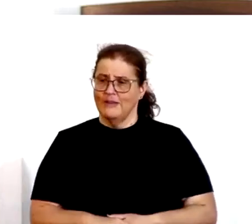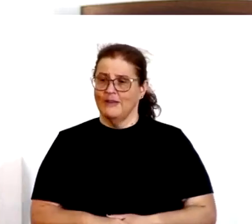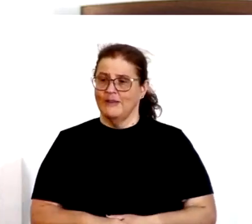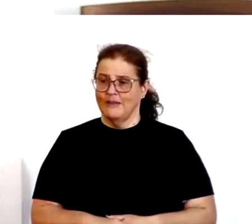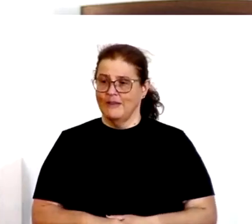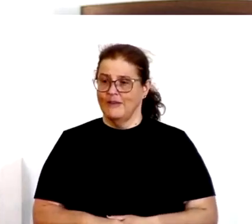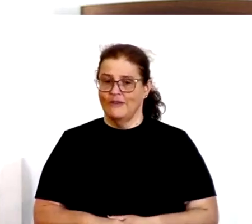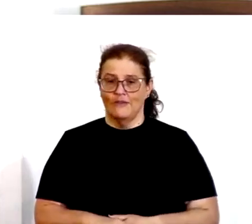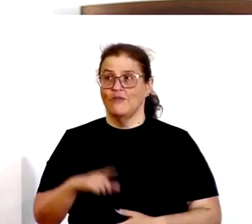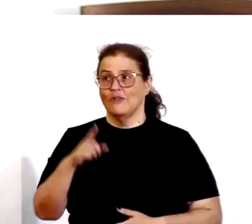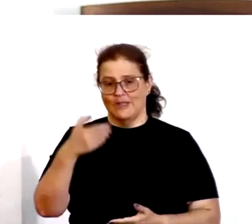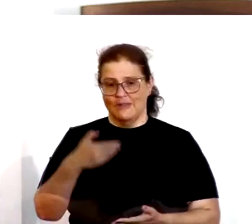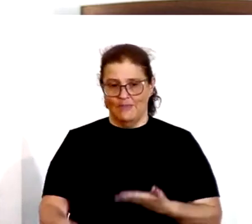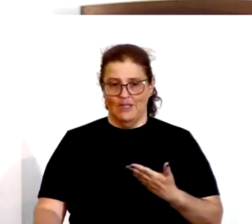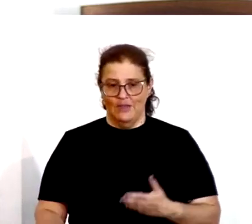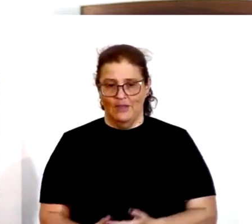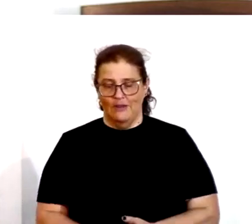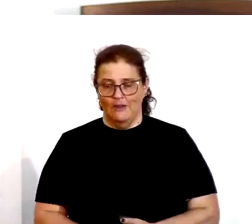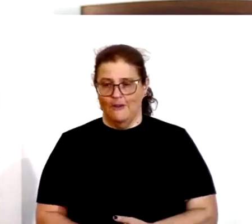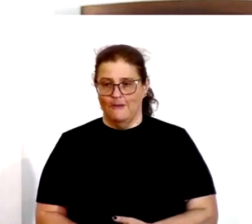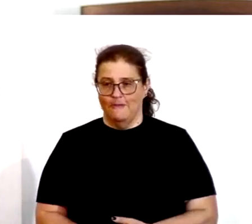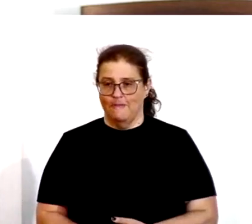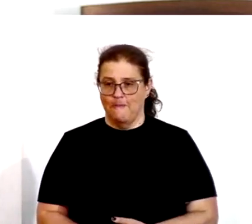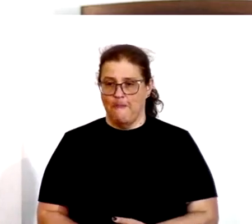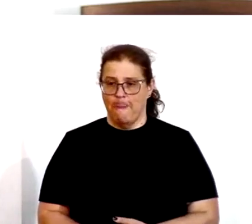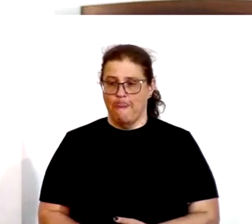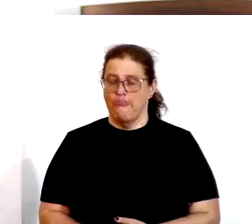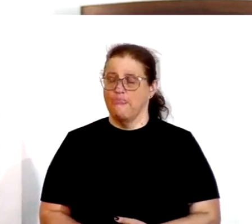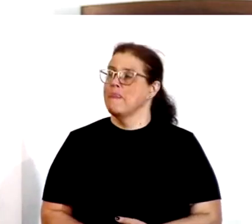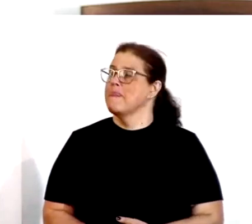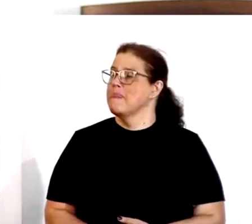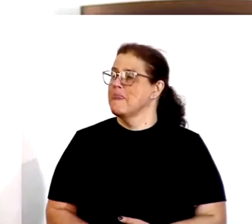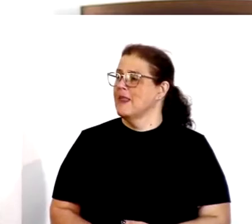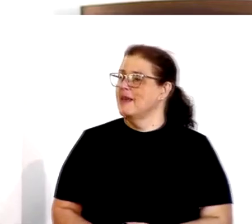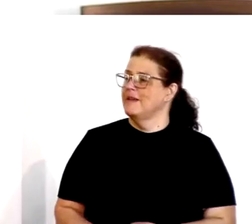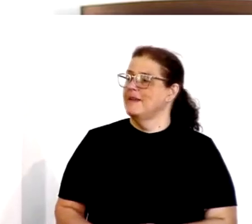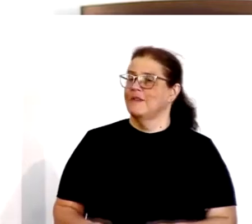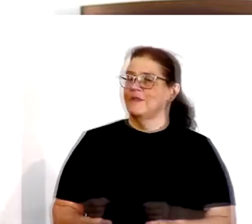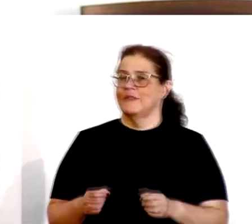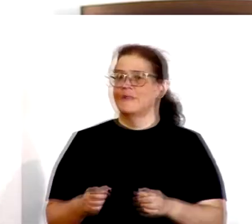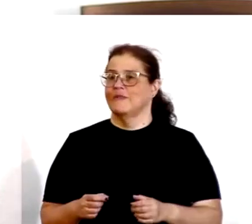você está deixando de viver da maneira que você foi chamado para viver.